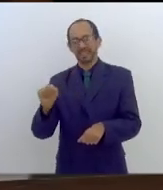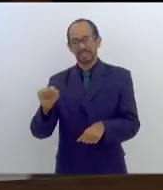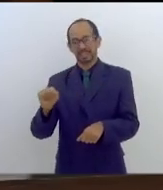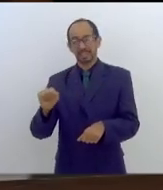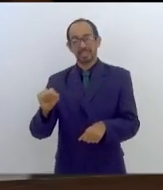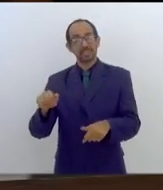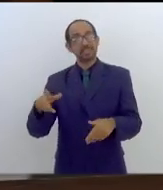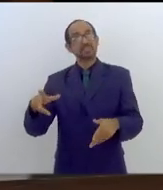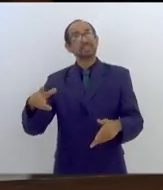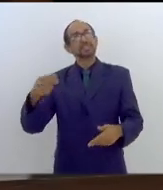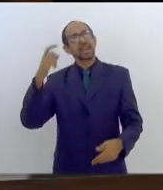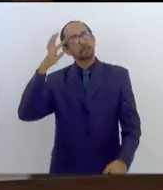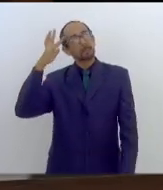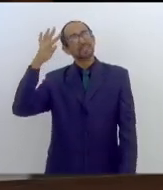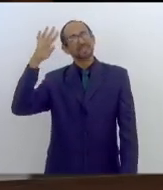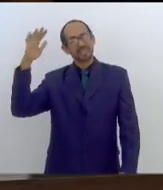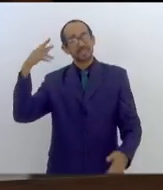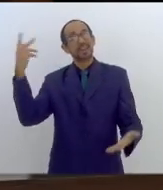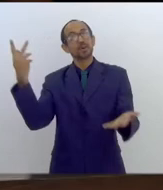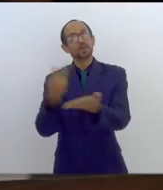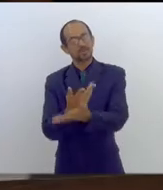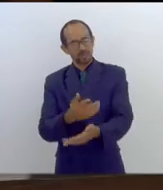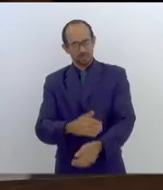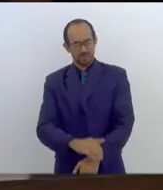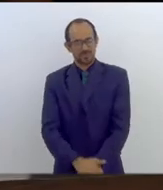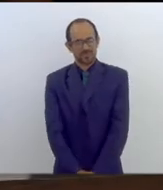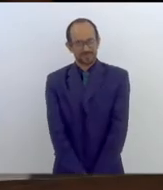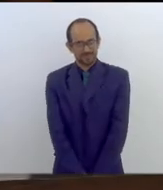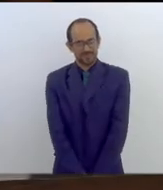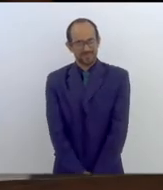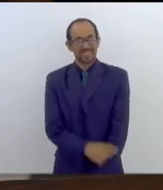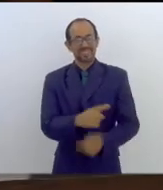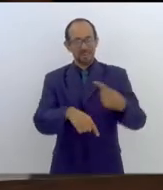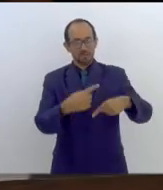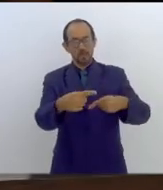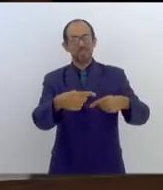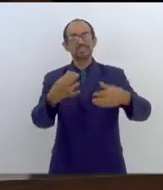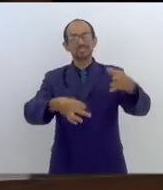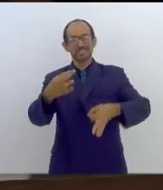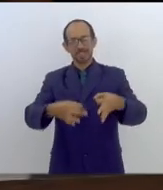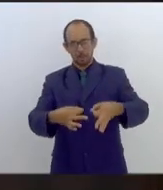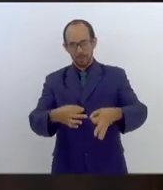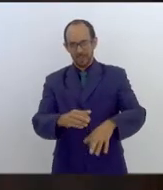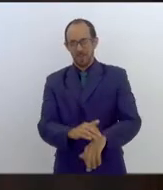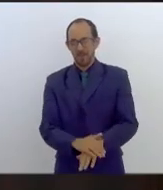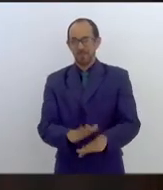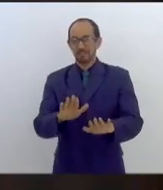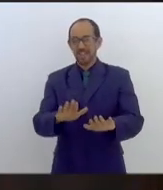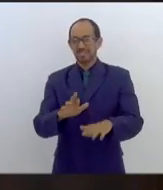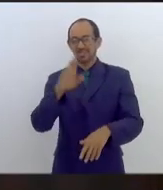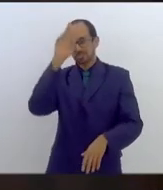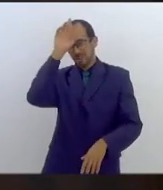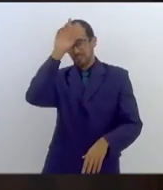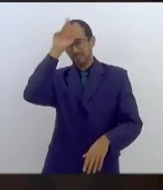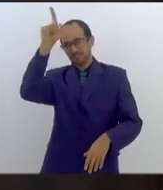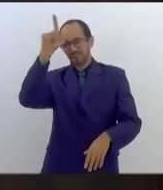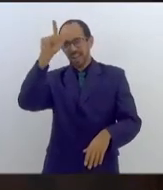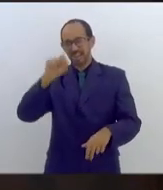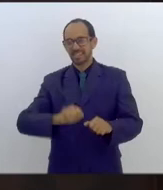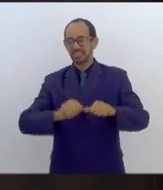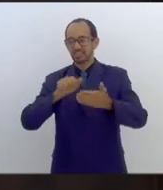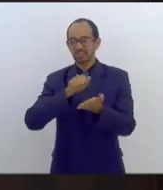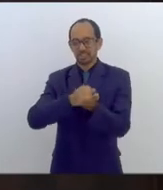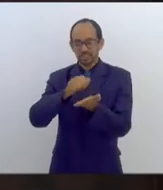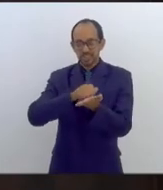aí Imaginem O que foi O que foi lá no tribunal né mas foi um erro de digitalização